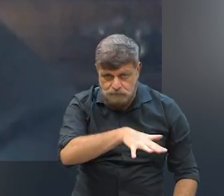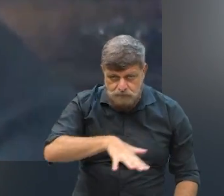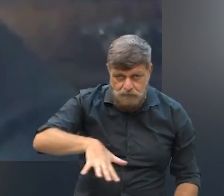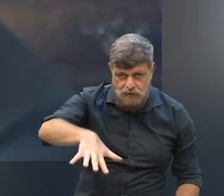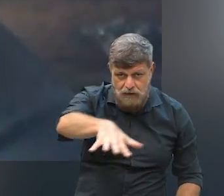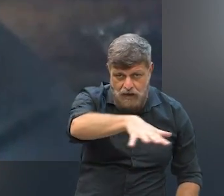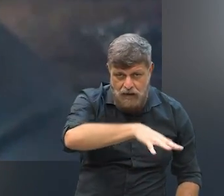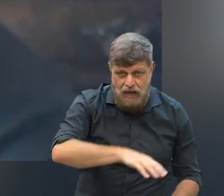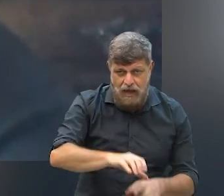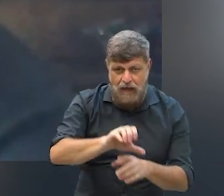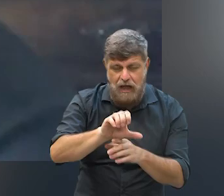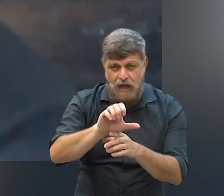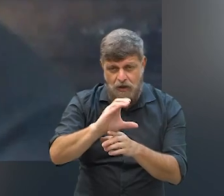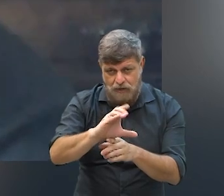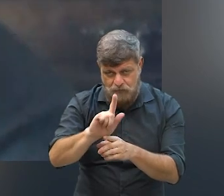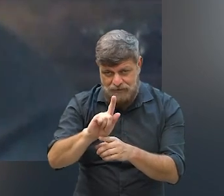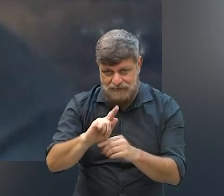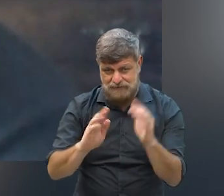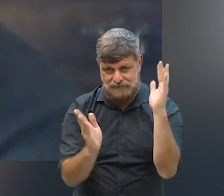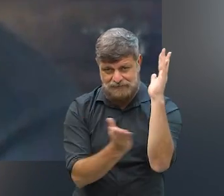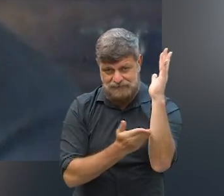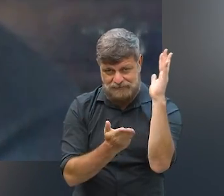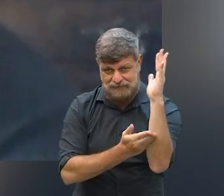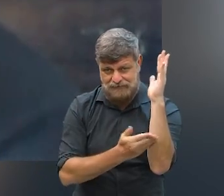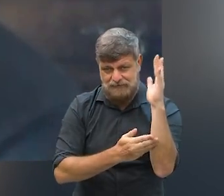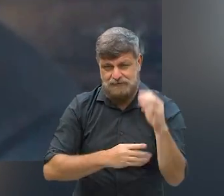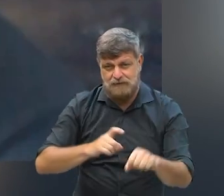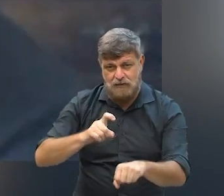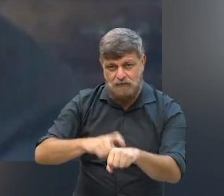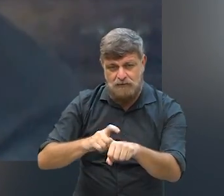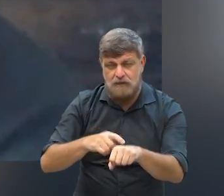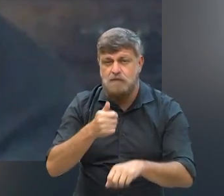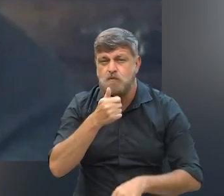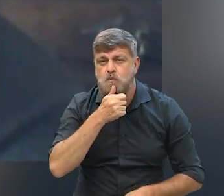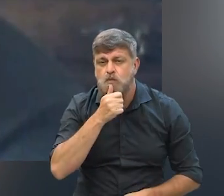Campo Grande, por outro lado, ela ainda está em tempo de